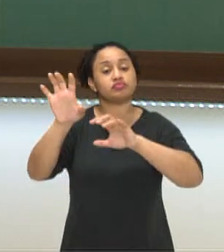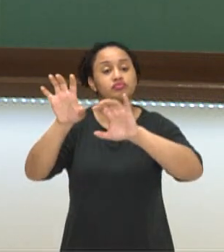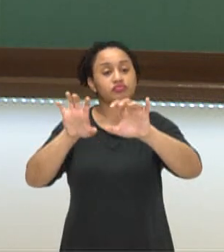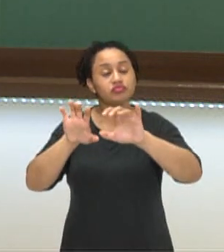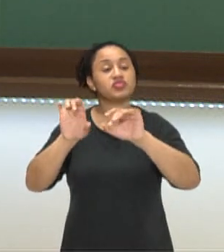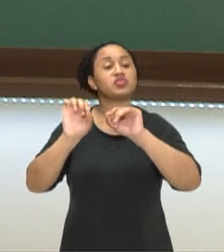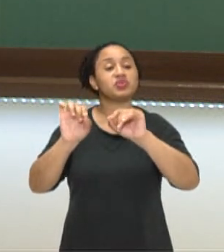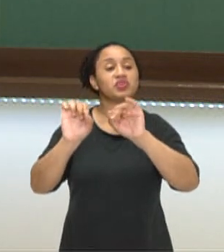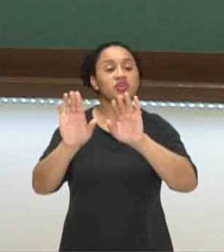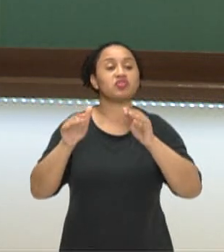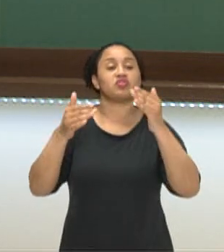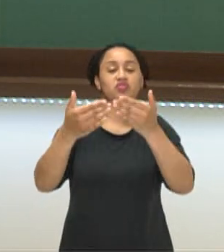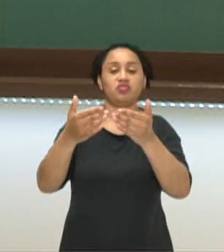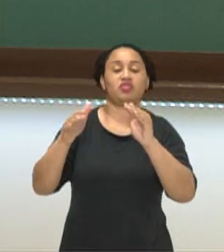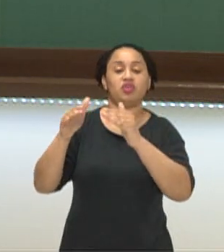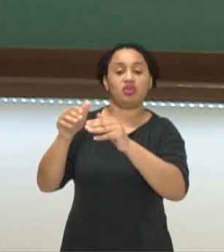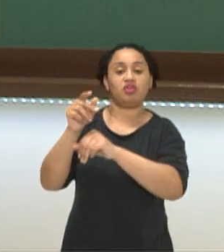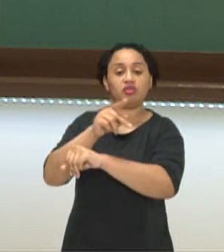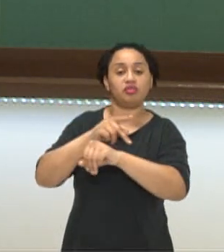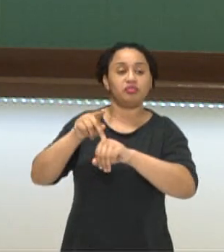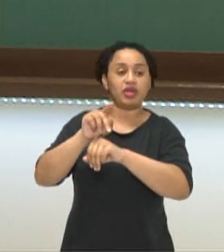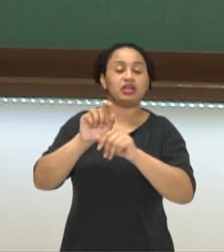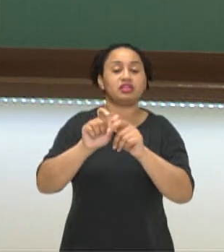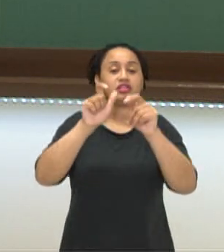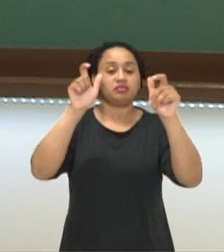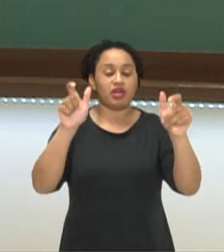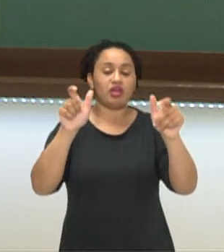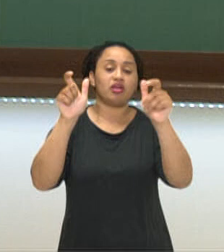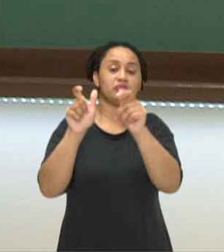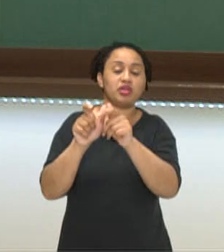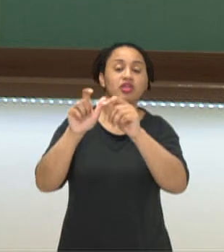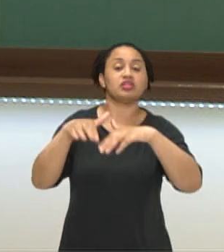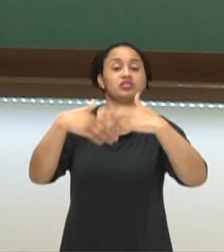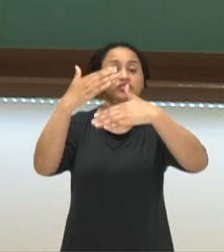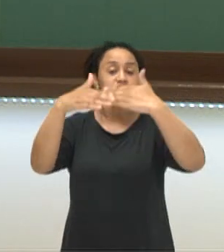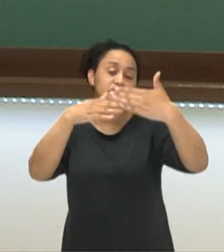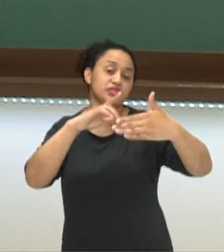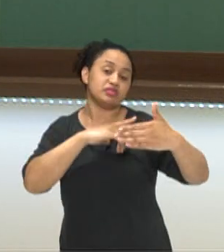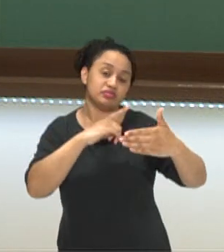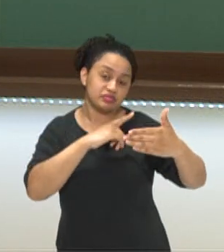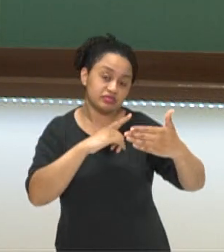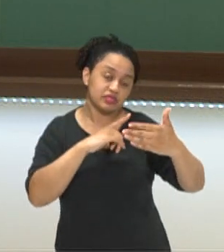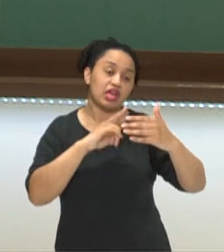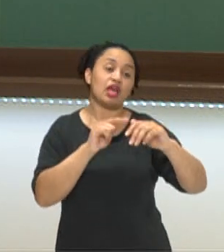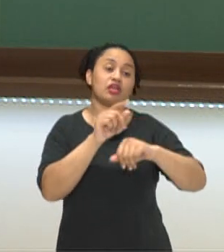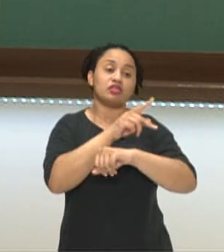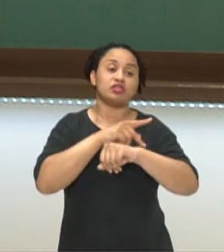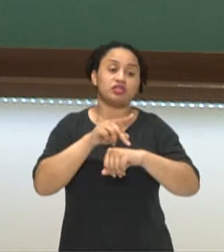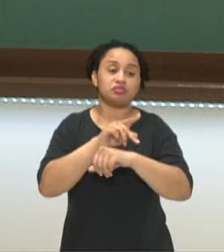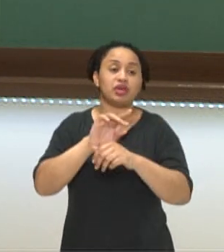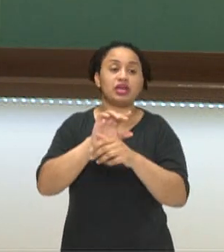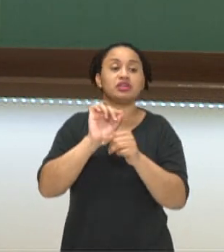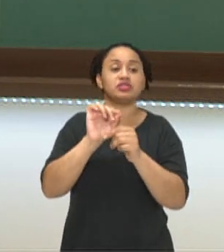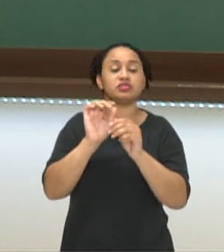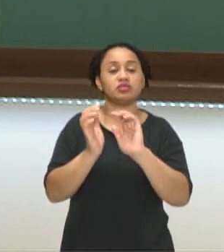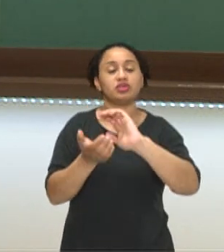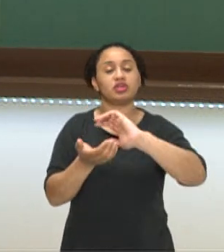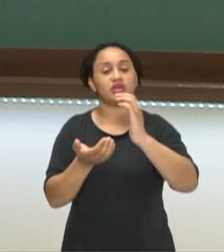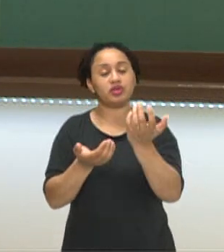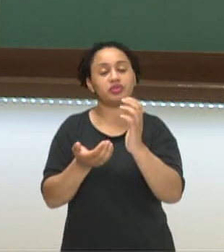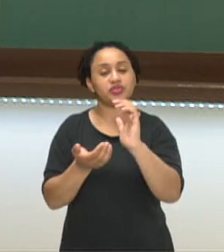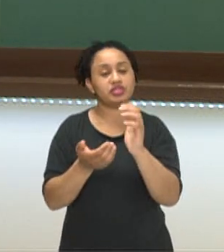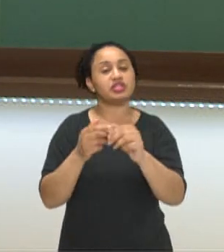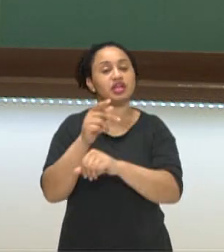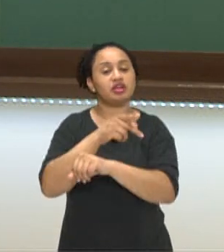elas vão concentrar países com maior e menor nível de desenvolvimento, e que os países da Europa ocidental são aqueles países